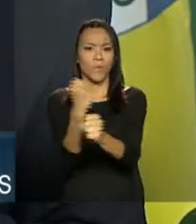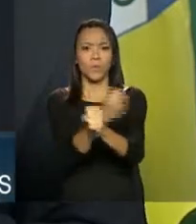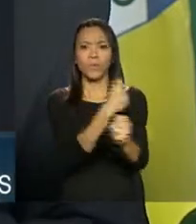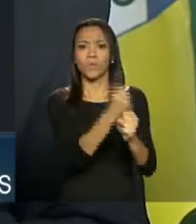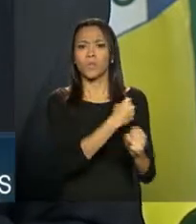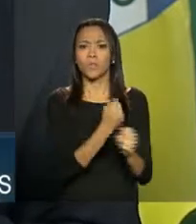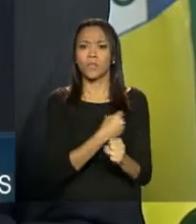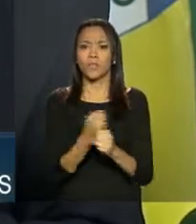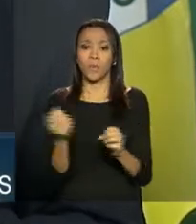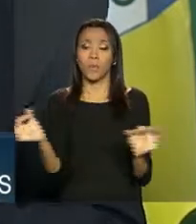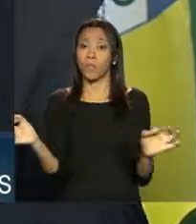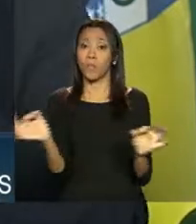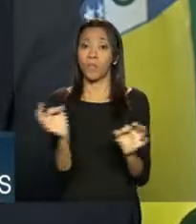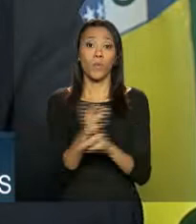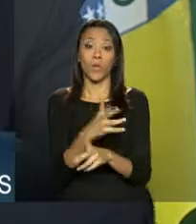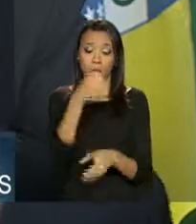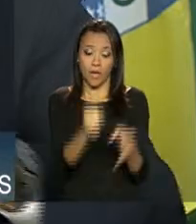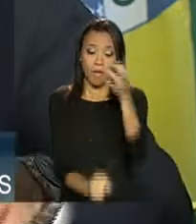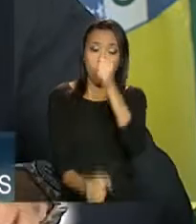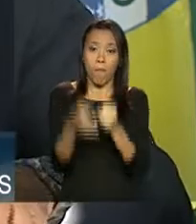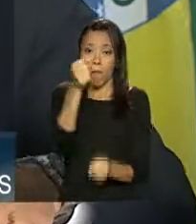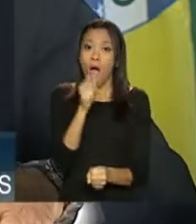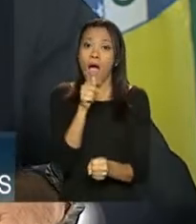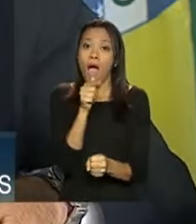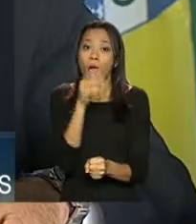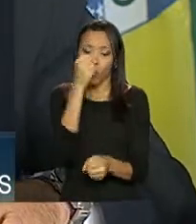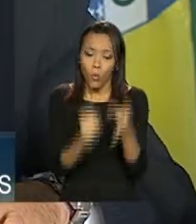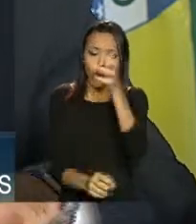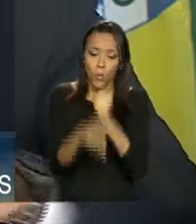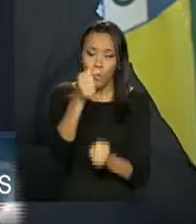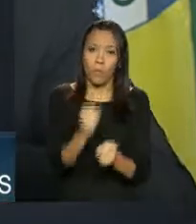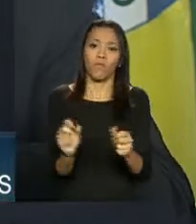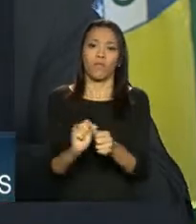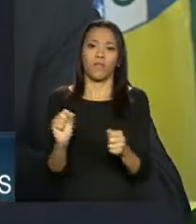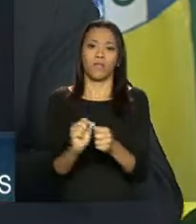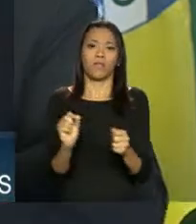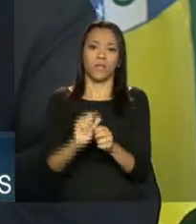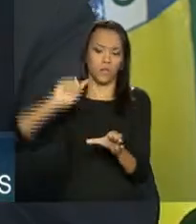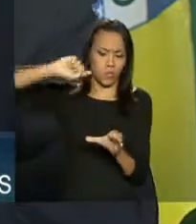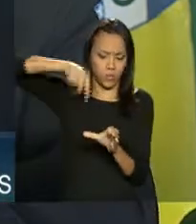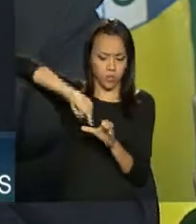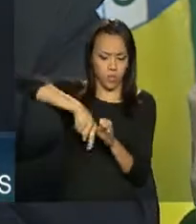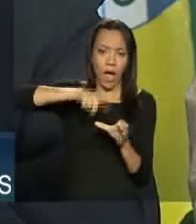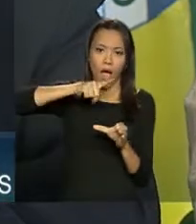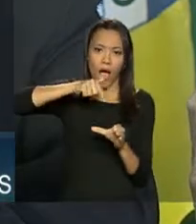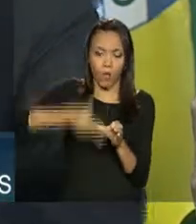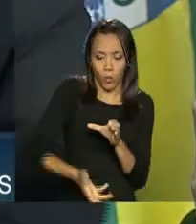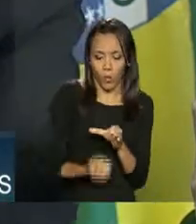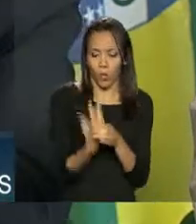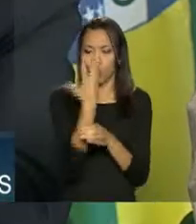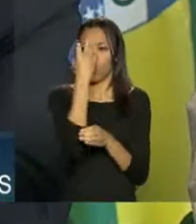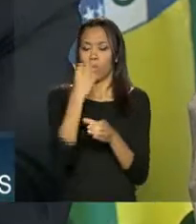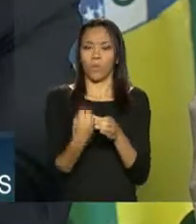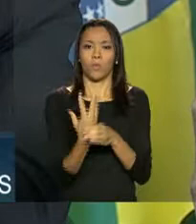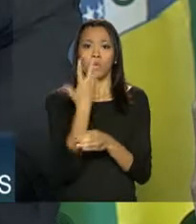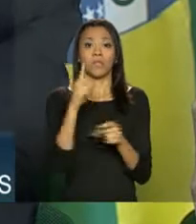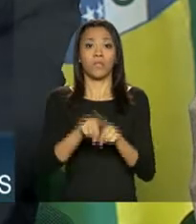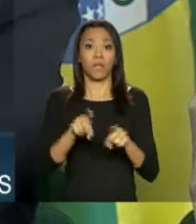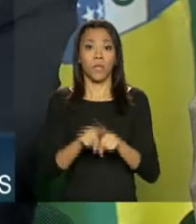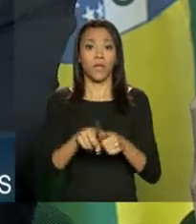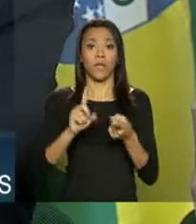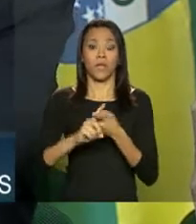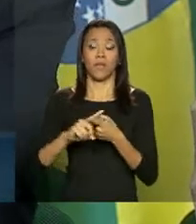500 Poços e sistemas de abastecimento de água que tanto de Nox Quanto